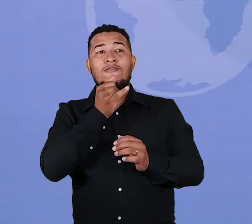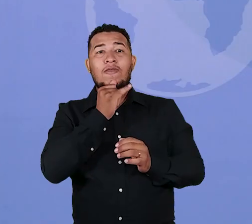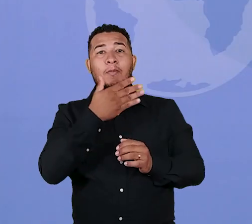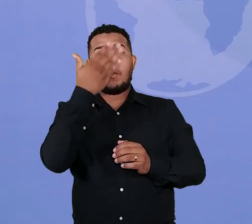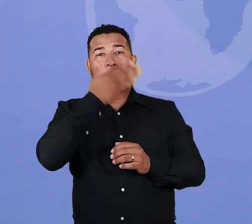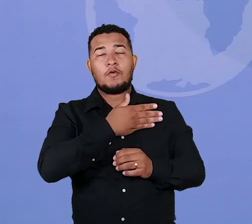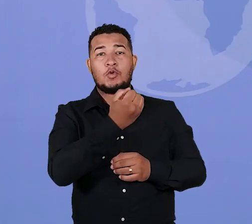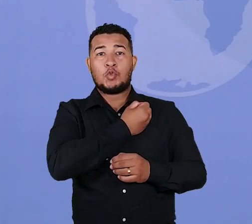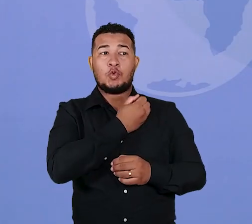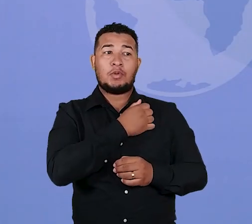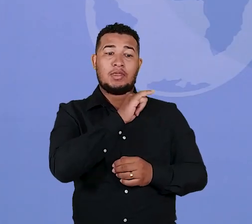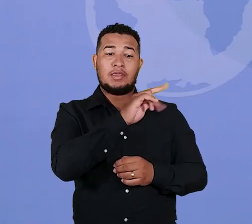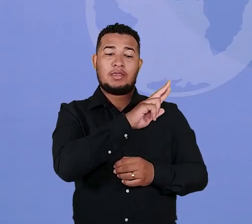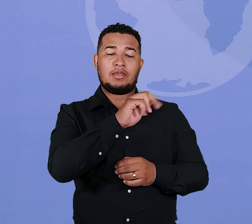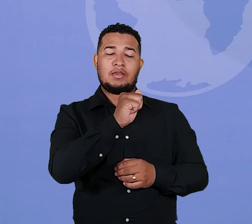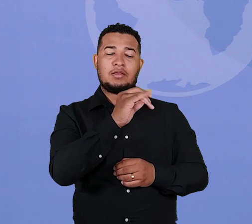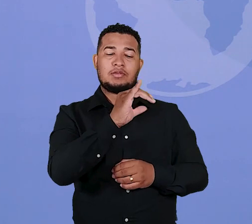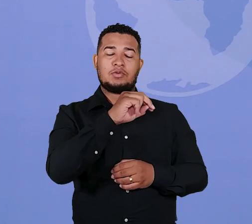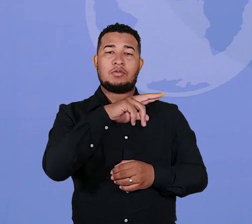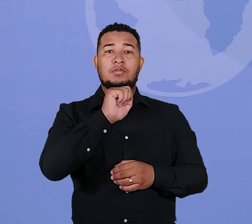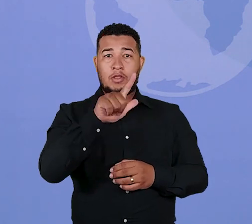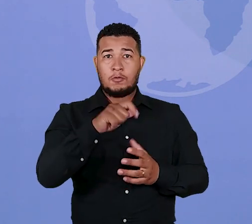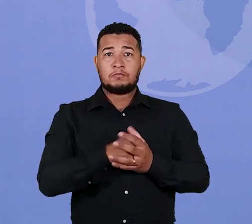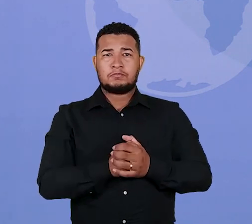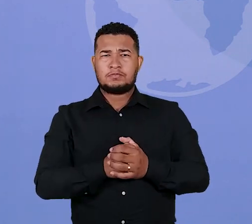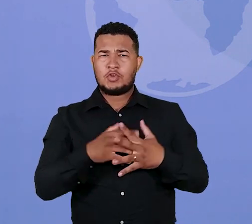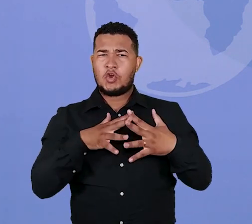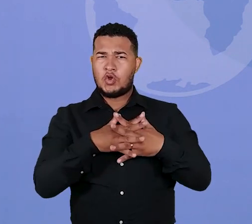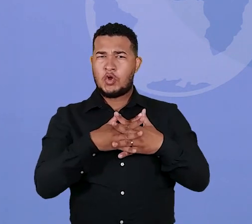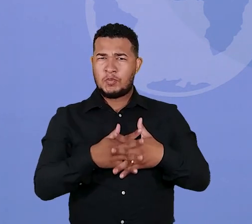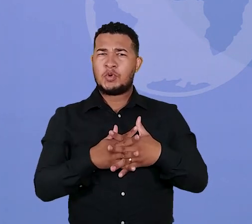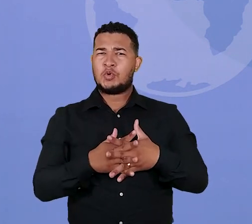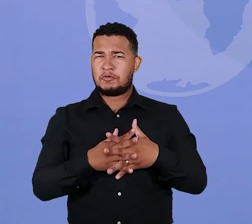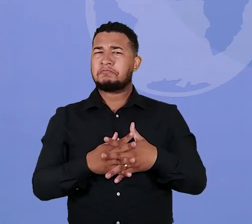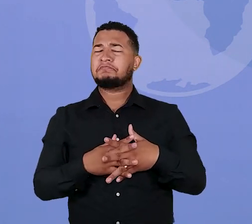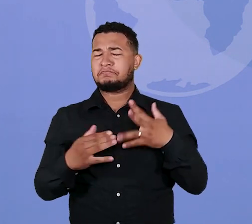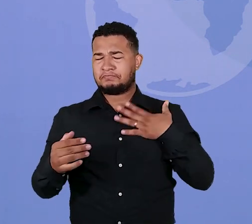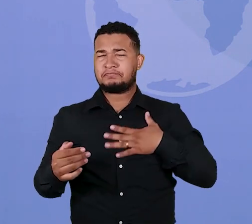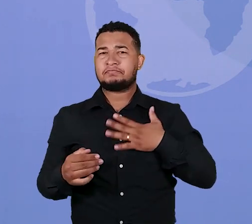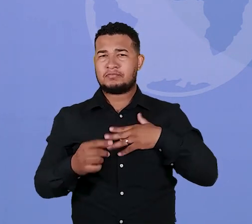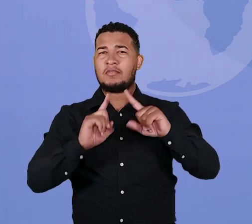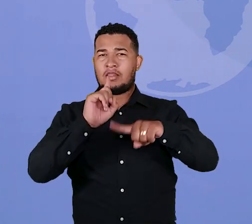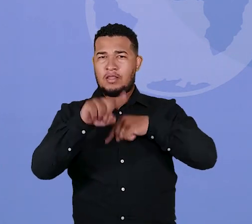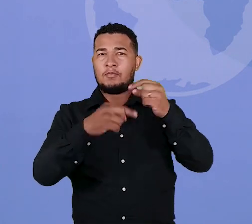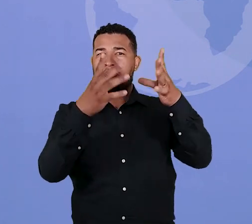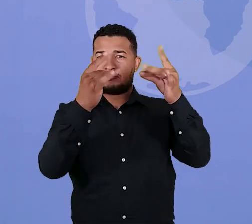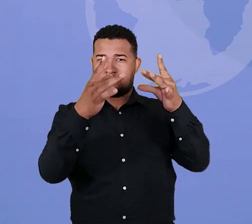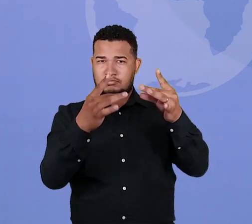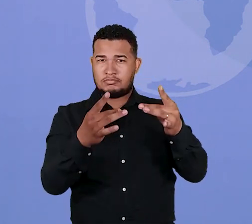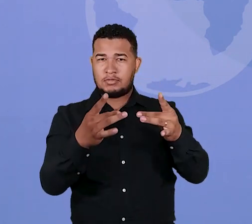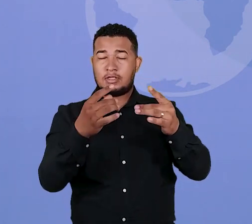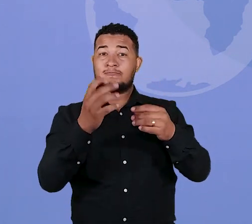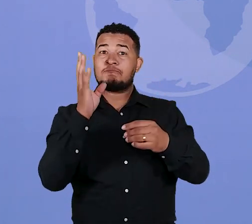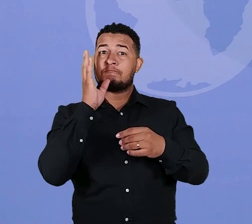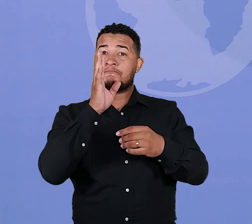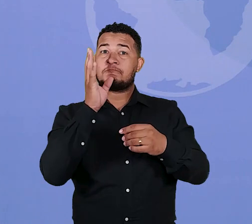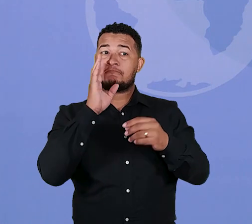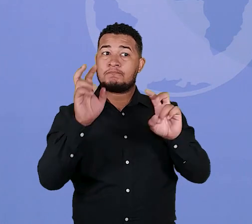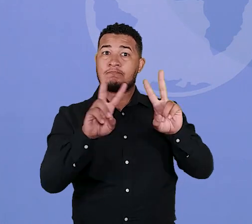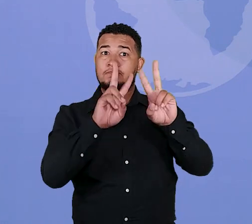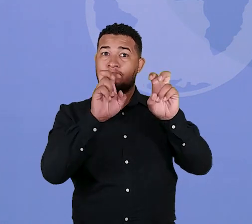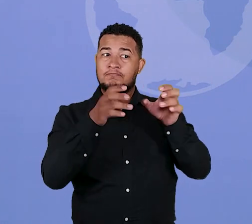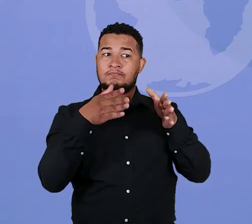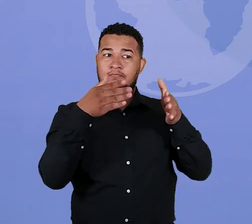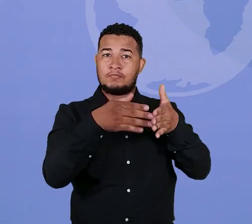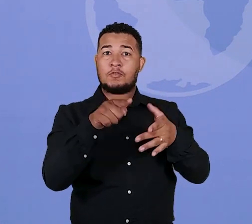irracionais. Então, olha só, esses números irracionais, complicou um pouquinho? Calma que daqui a pouco eu vou dar uma definição